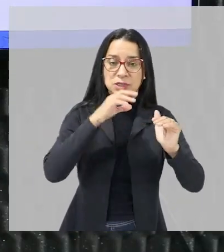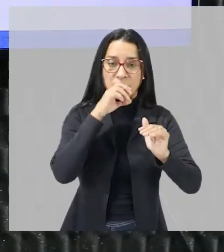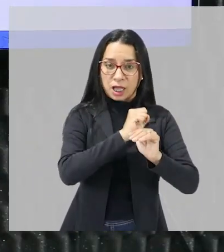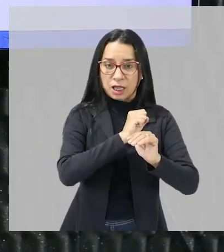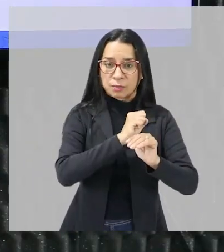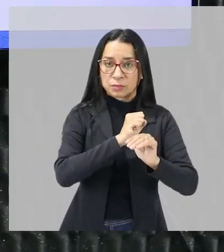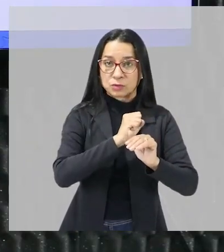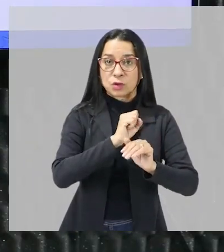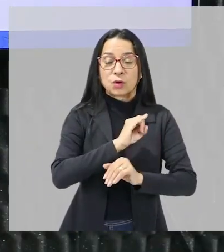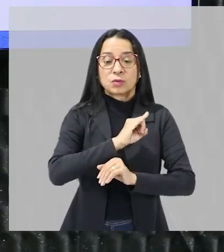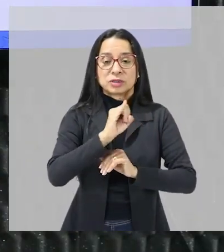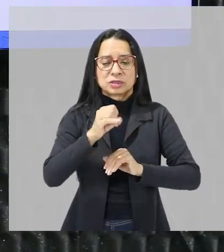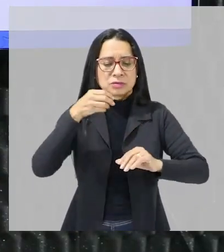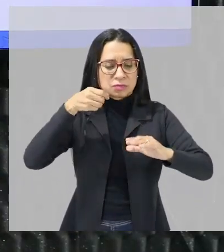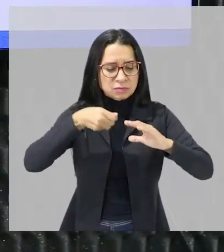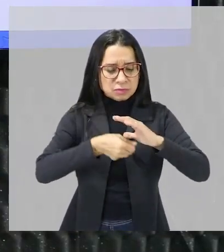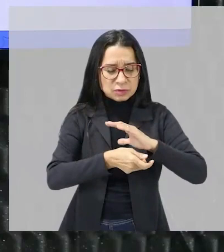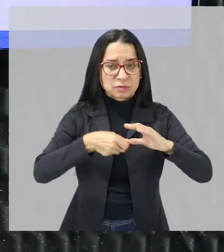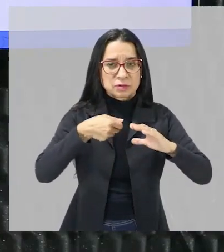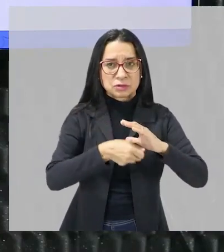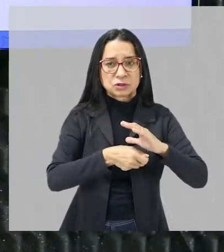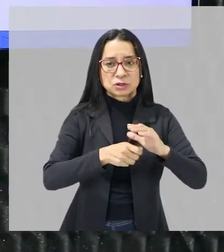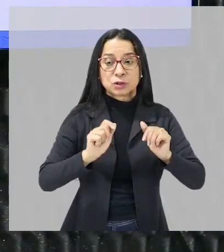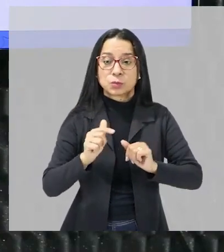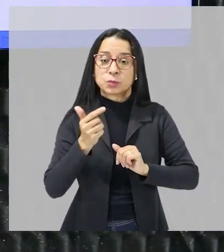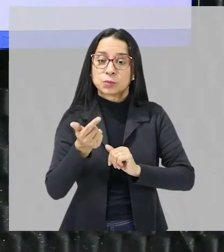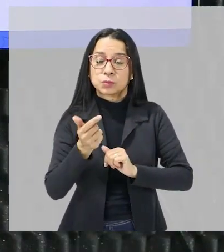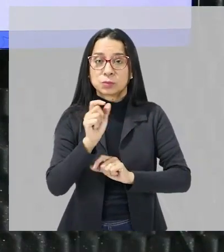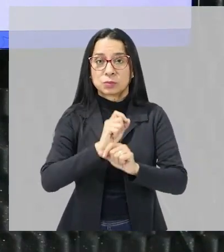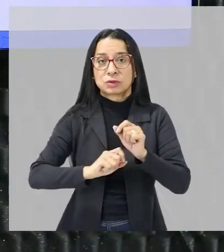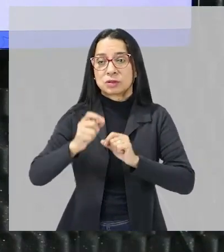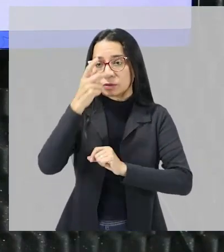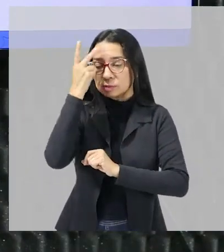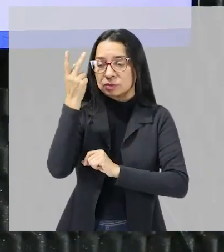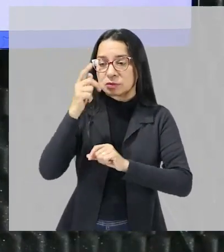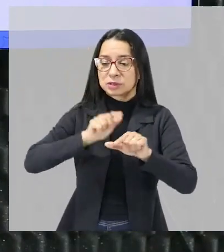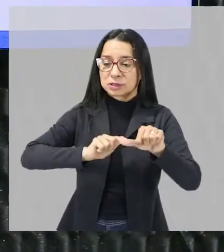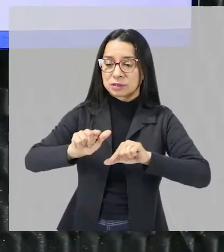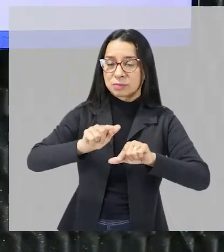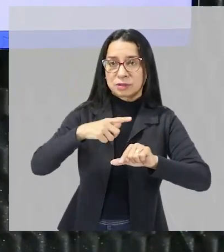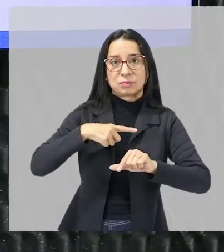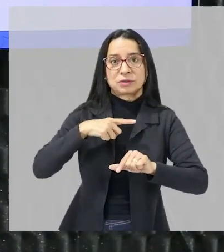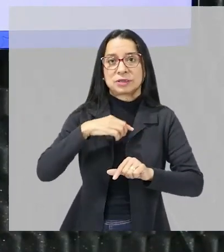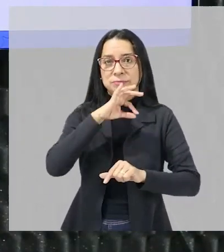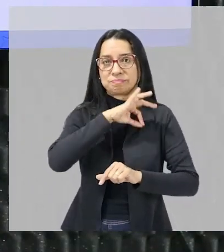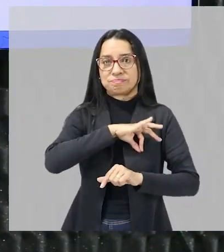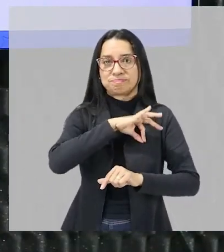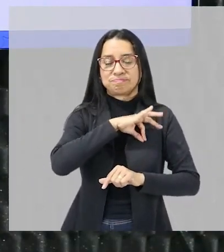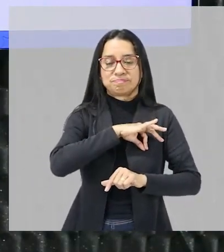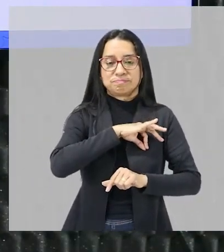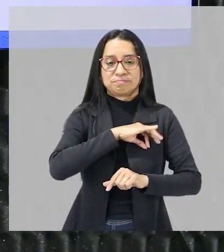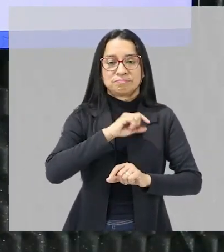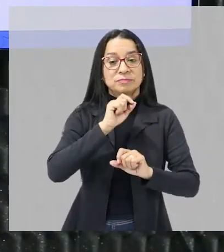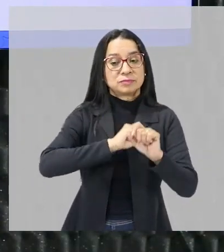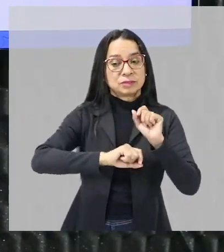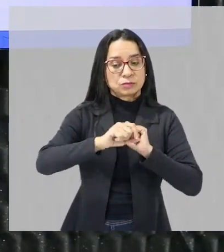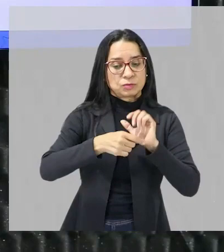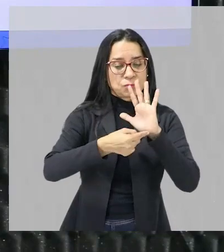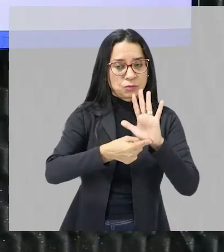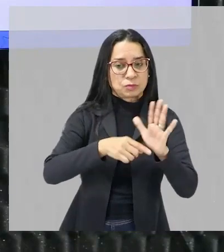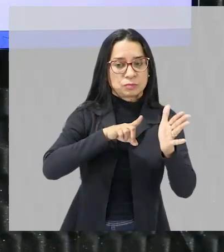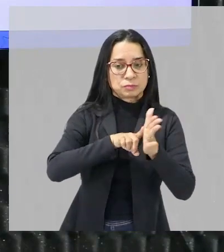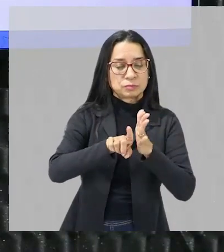investida, do que as pessoas que trabalham para ter renda, entendeu? É isso que é dito na questão.